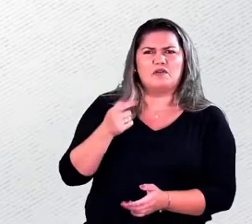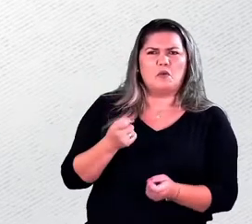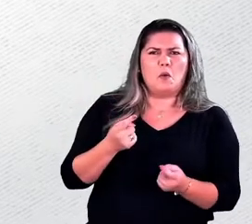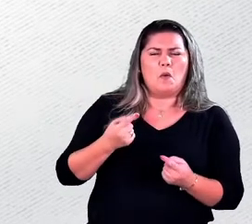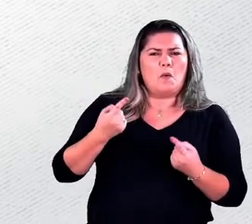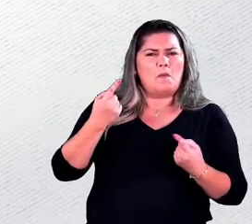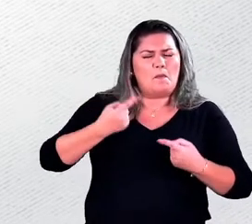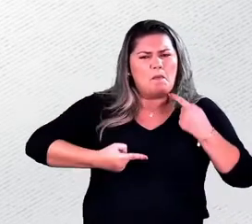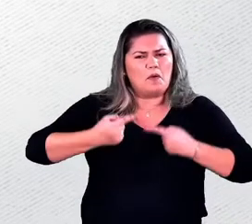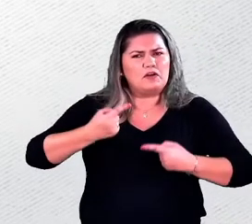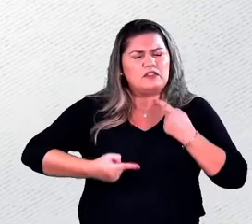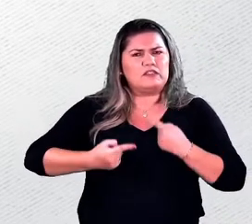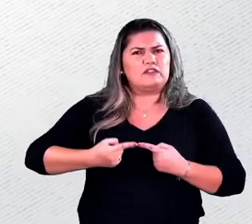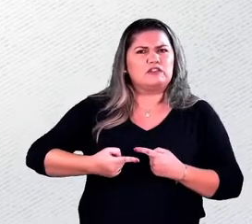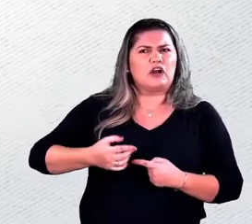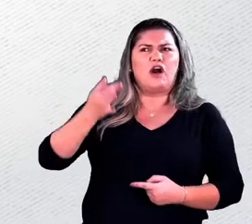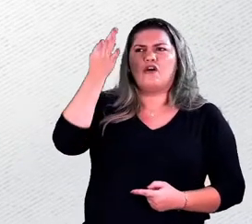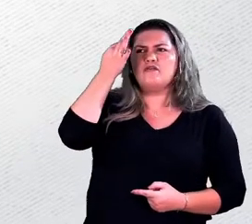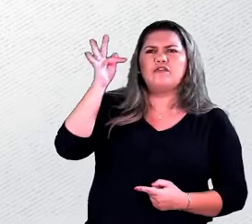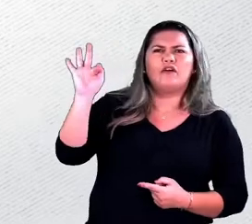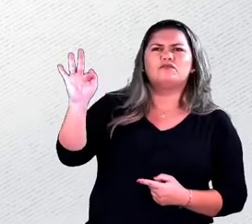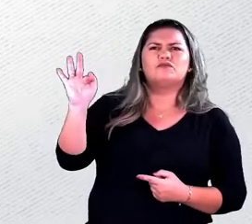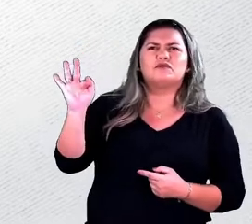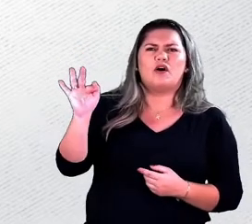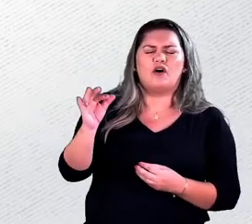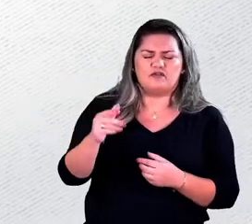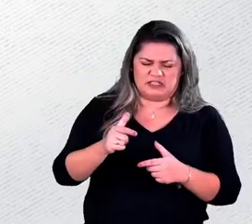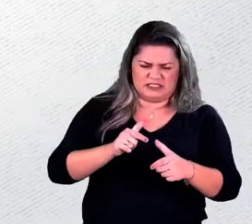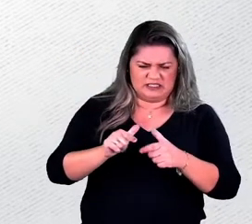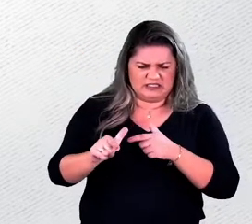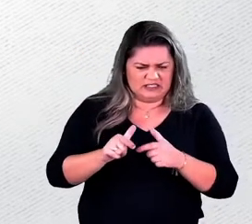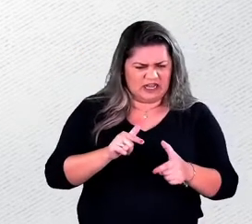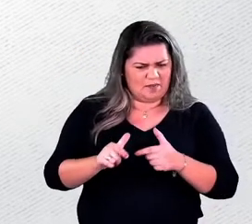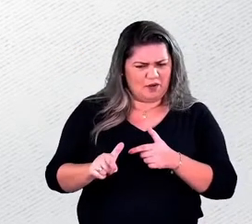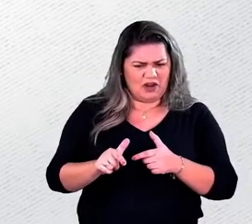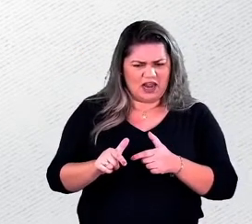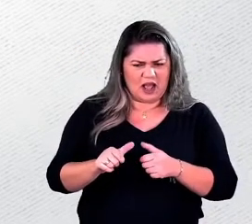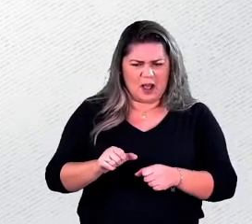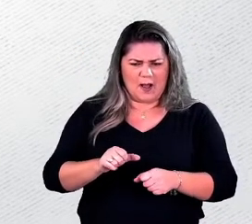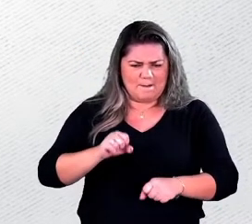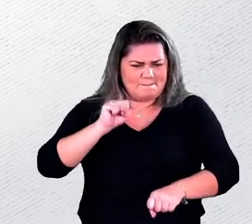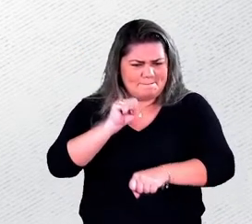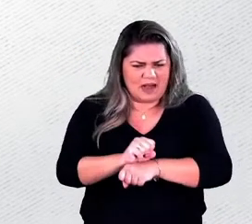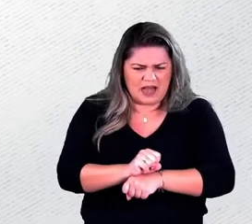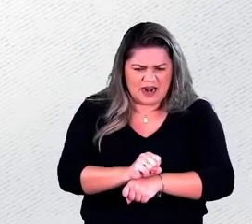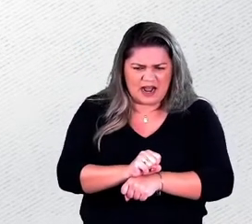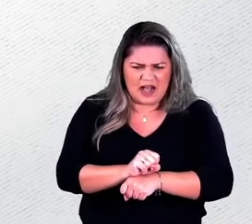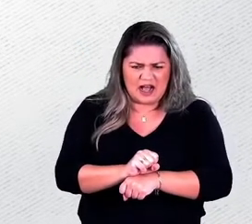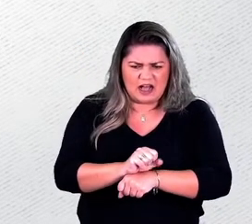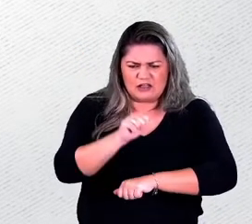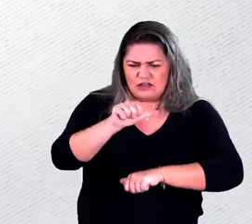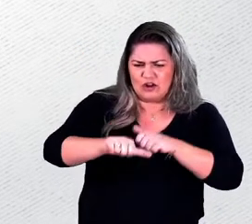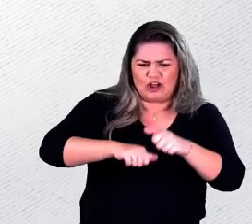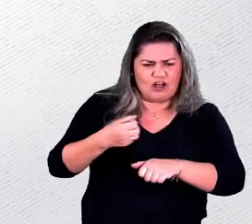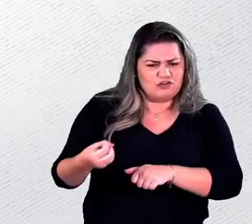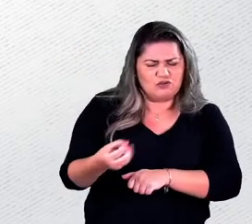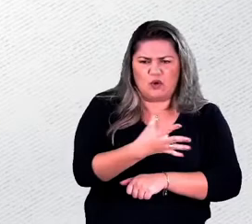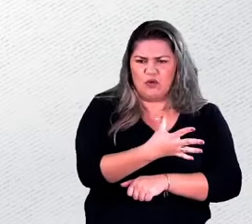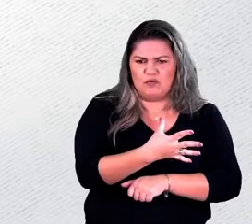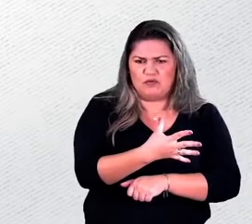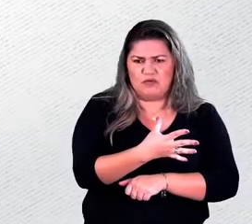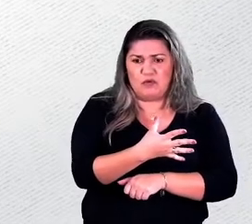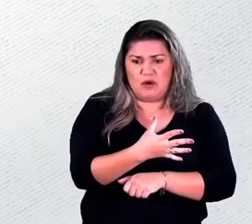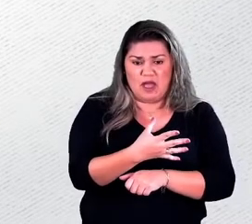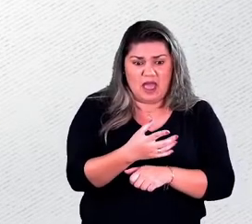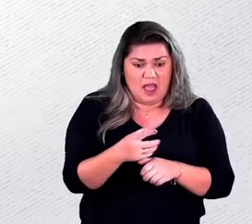e filosóficas e trabalhar contra o aprimoramento do sistema então ao lado do Marco legislativo é preciso que